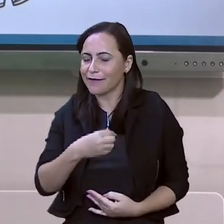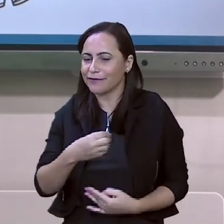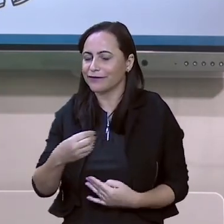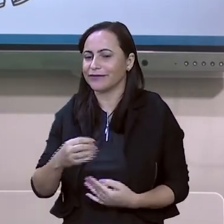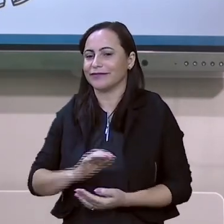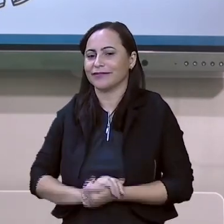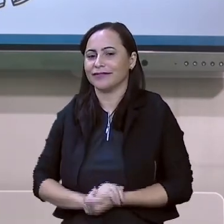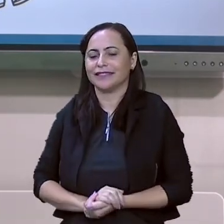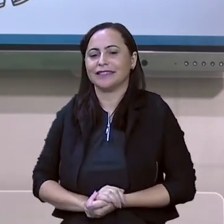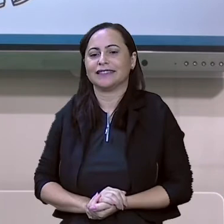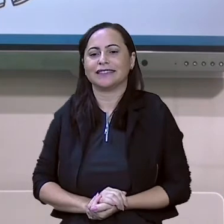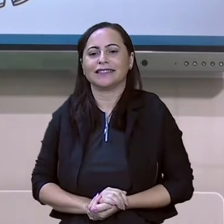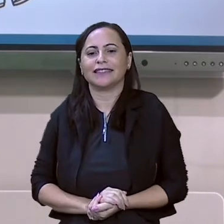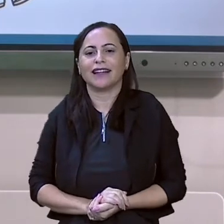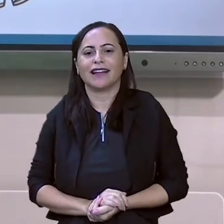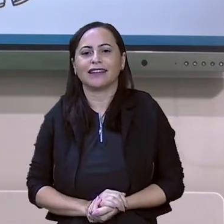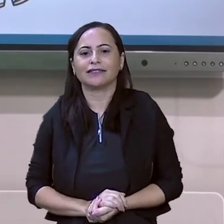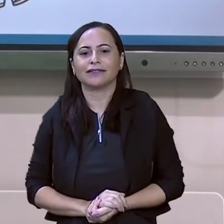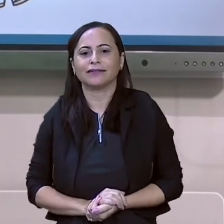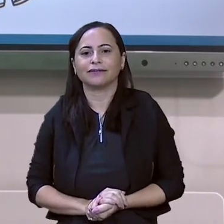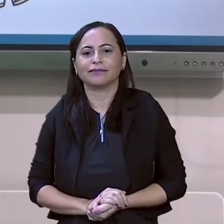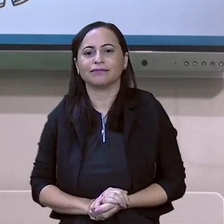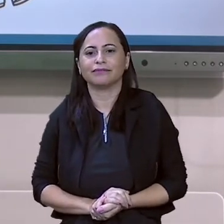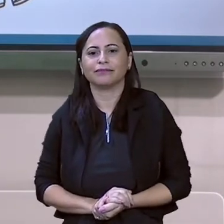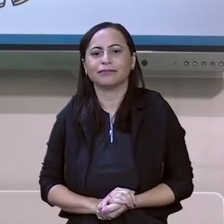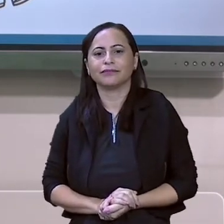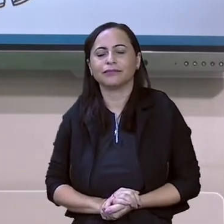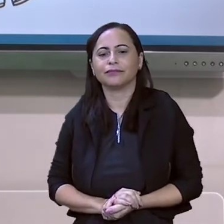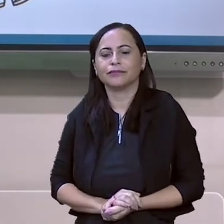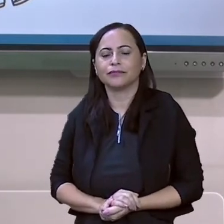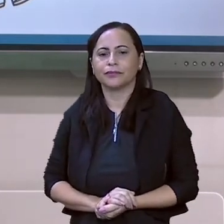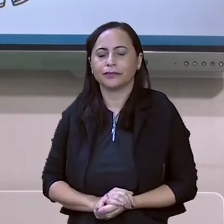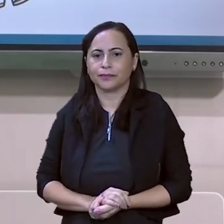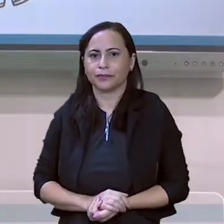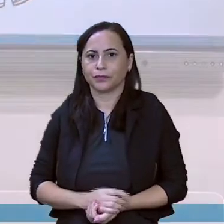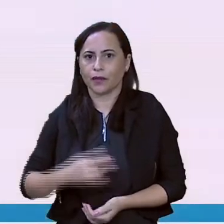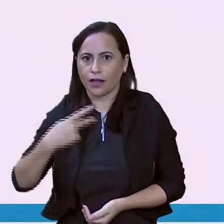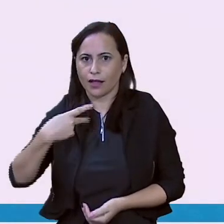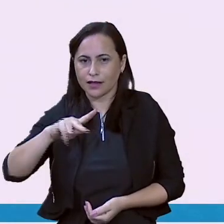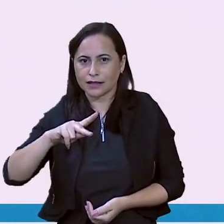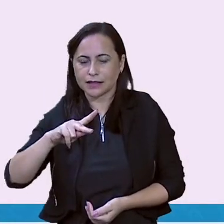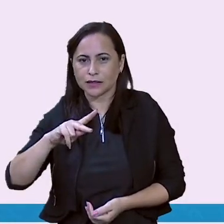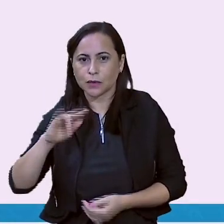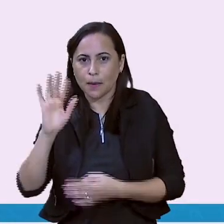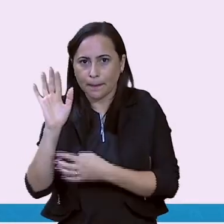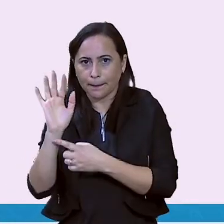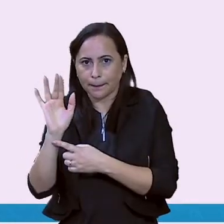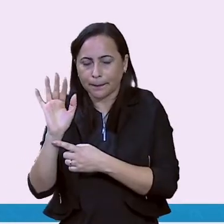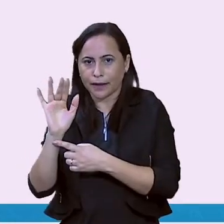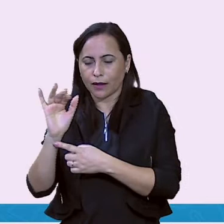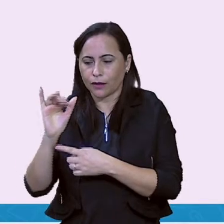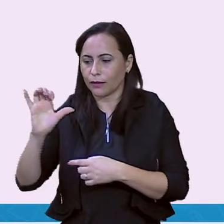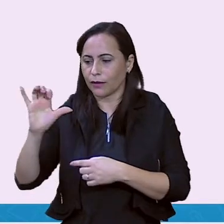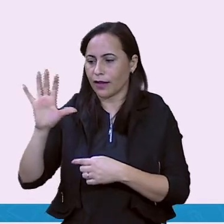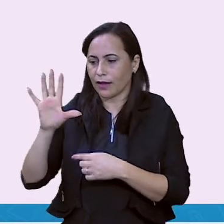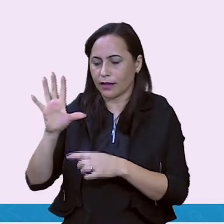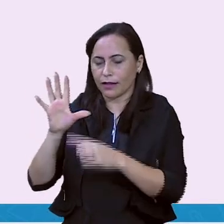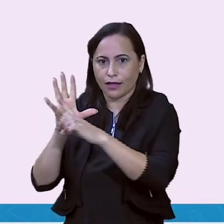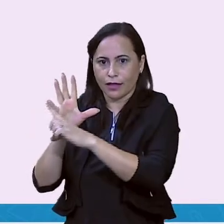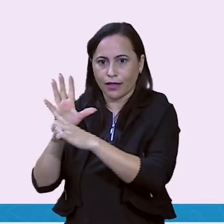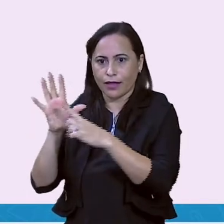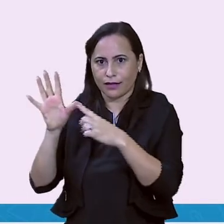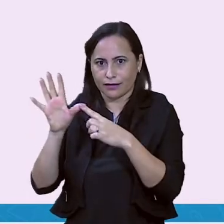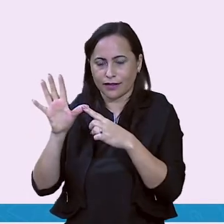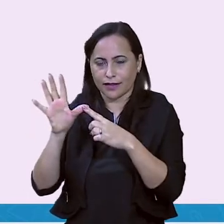esse desafio. Vamos lá, que desafio é esse? Com seu palmo, calcule a medida do sofá de sua